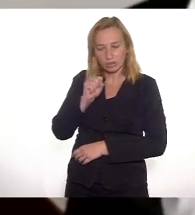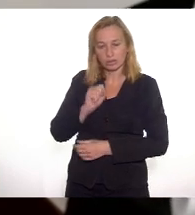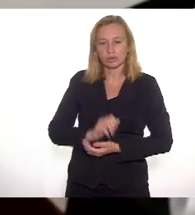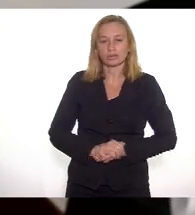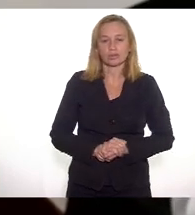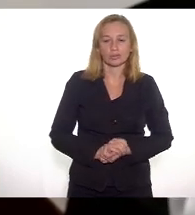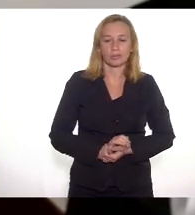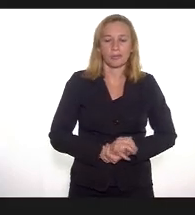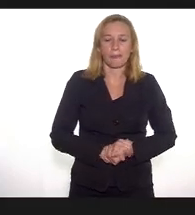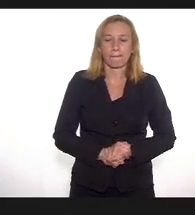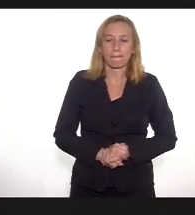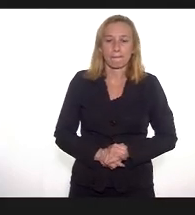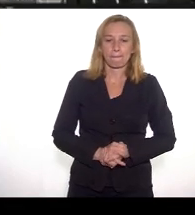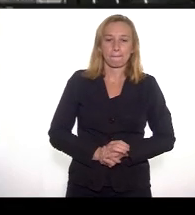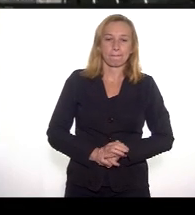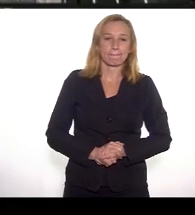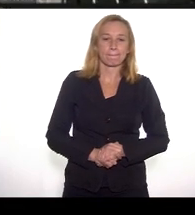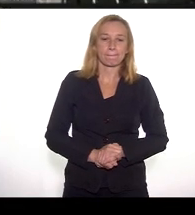delegado Carlos Augusto.